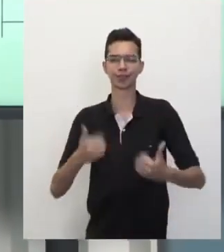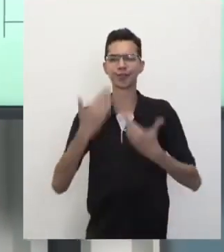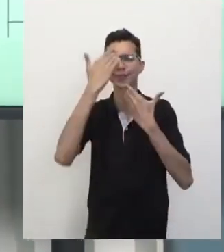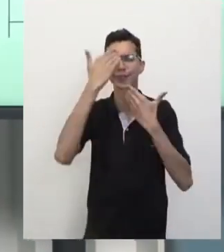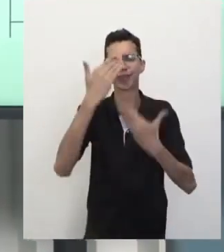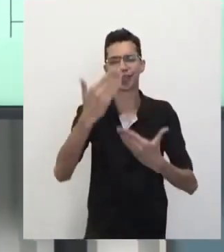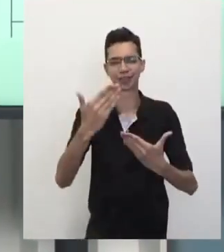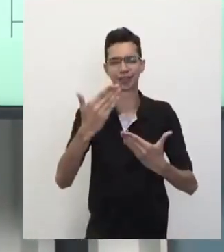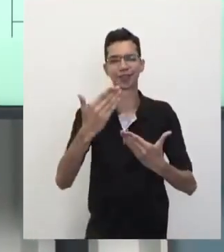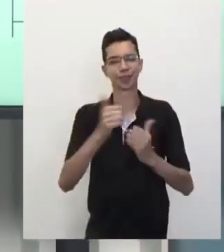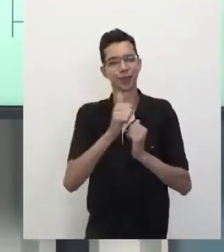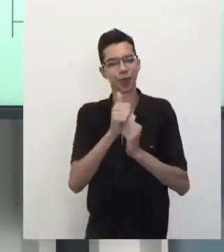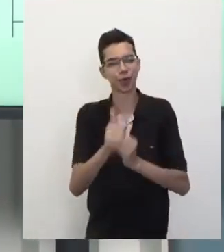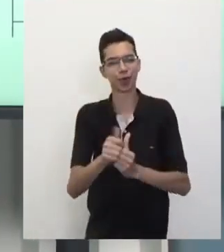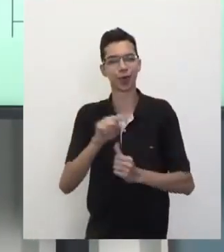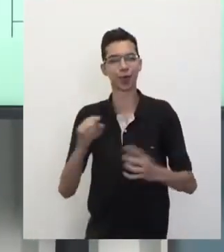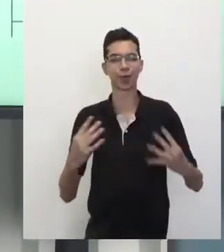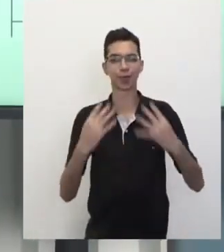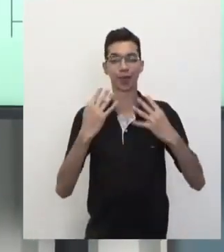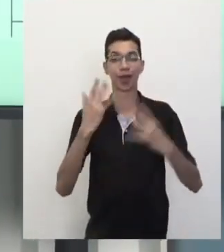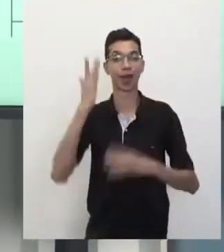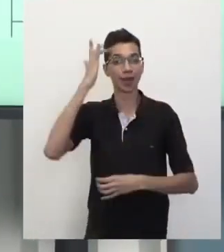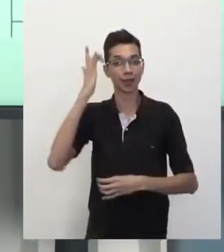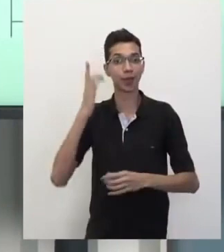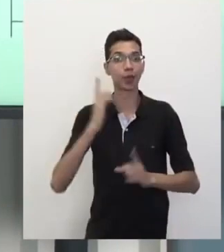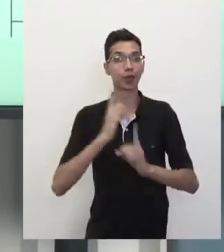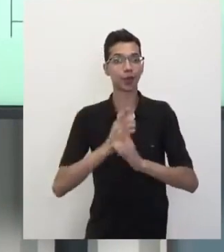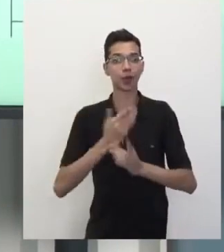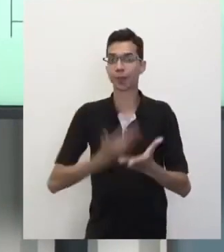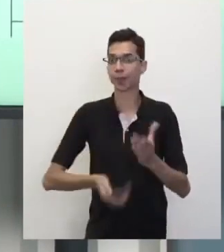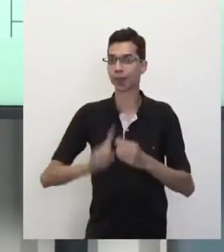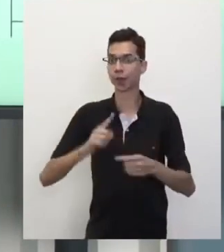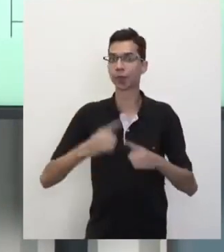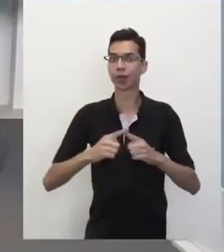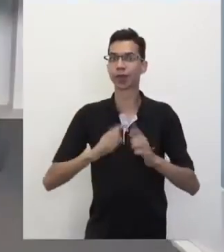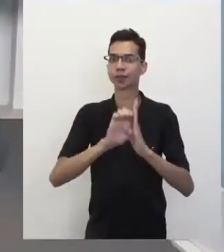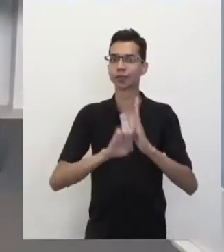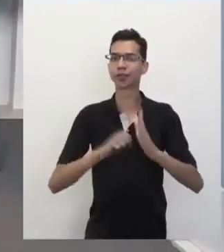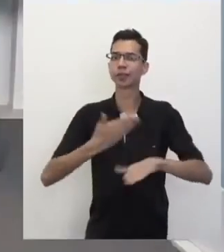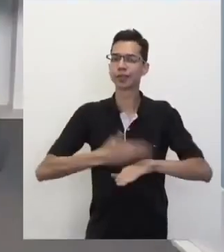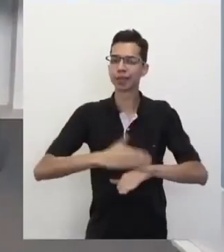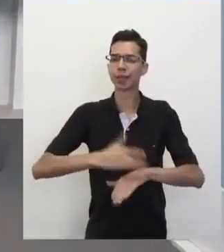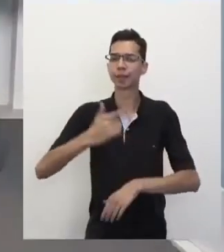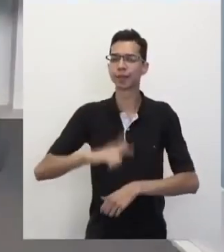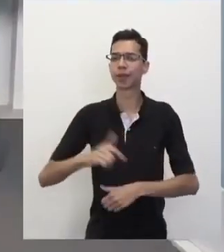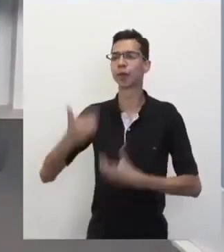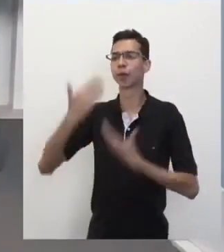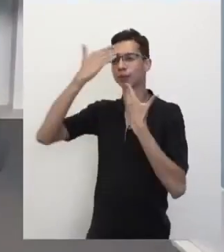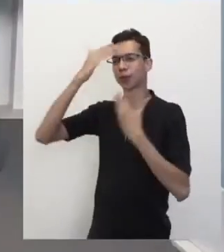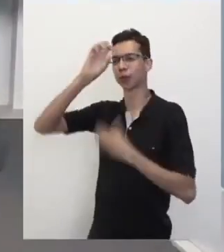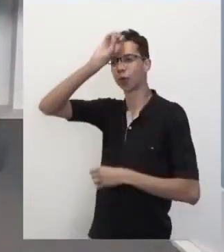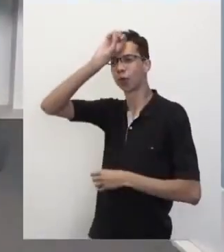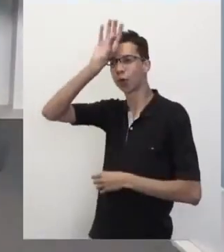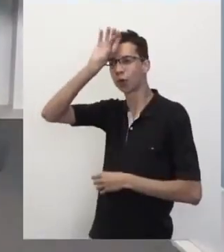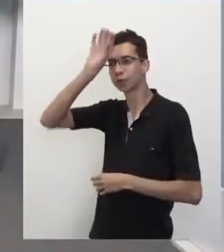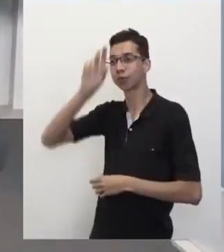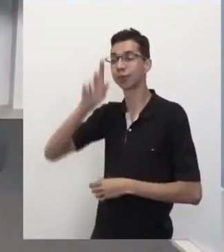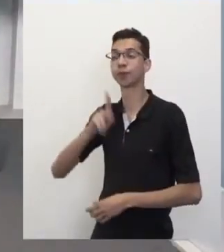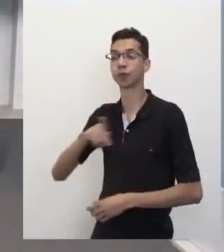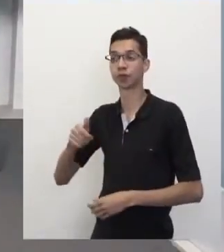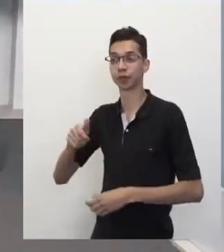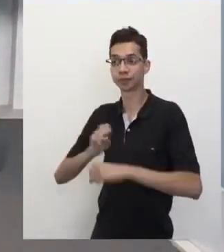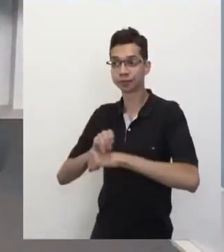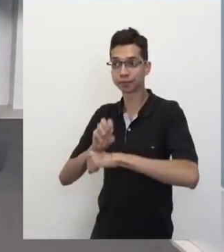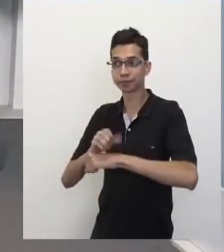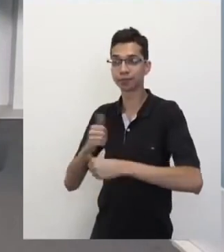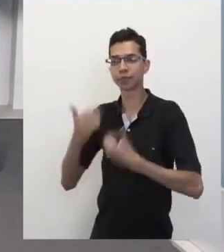vocês. E até amanhã. Não perca, a gente vai fazer muito mais outros exercícios desses, tá bom? Obrigada, Osmar. Se você tiver mais algum recado, eu agradeço a